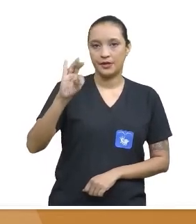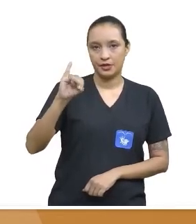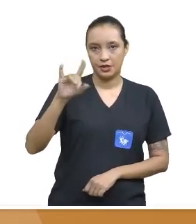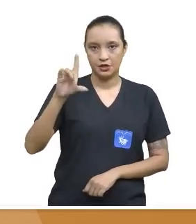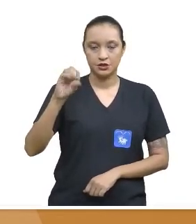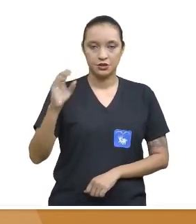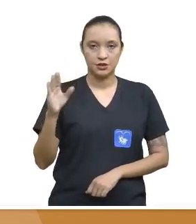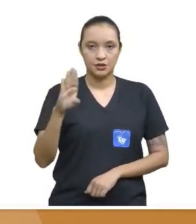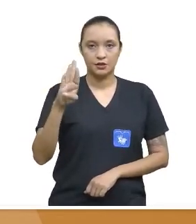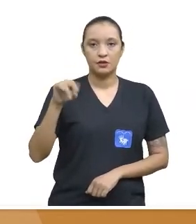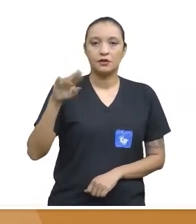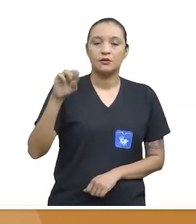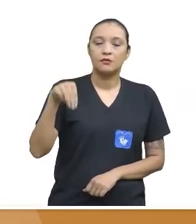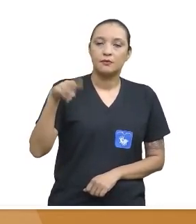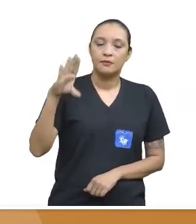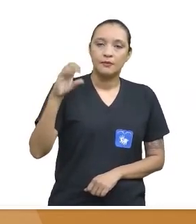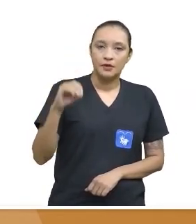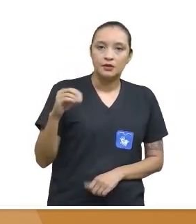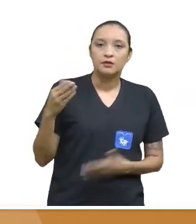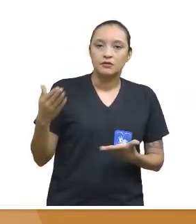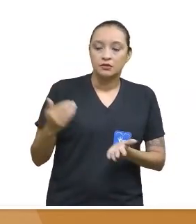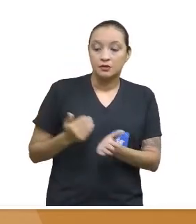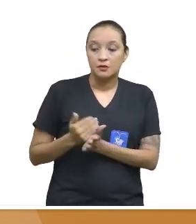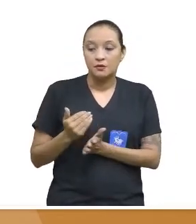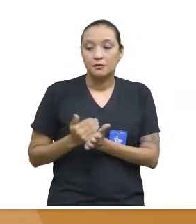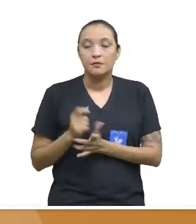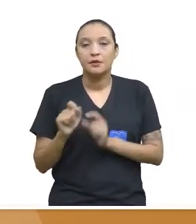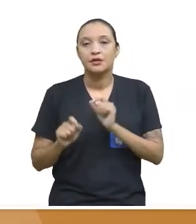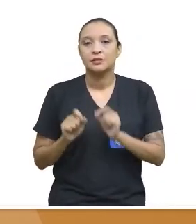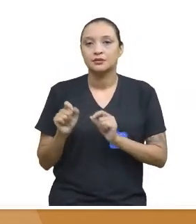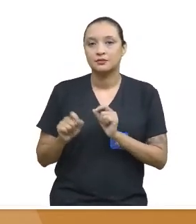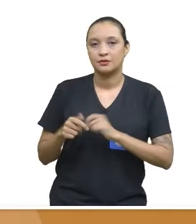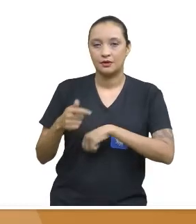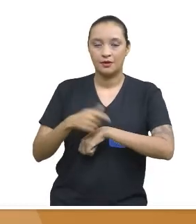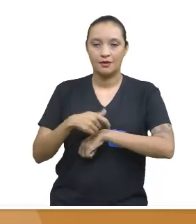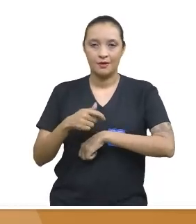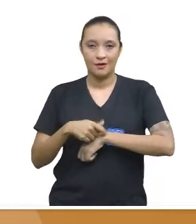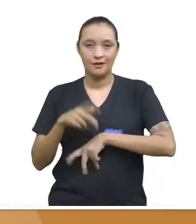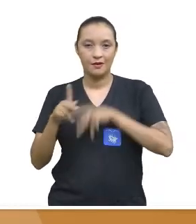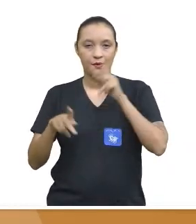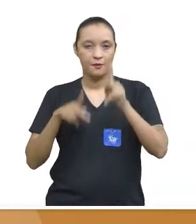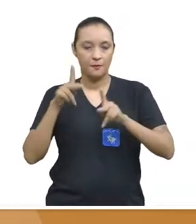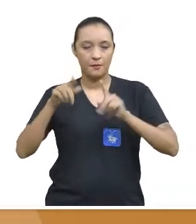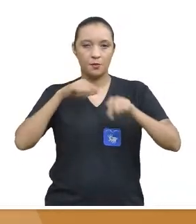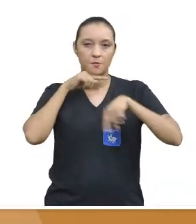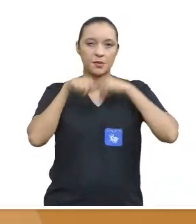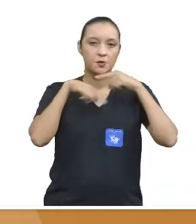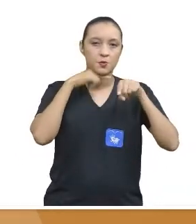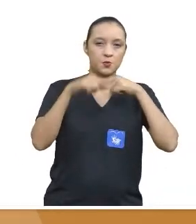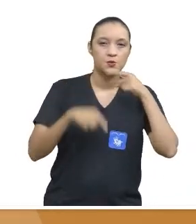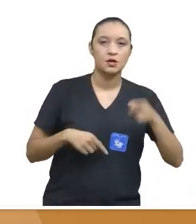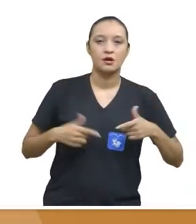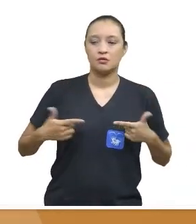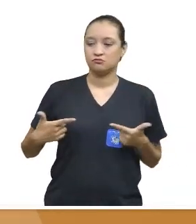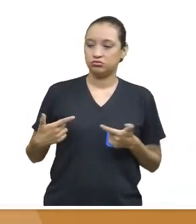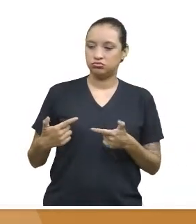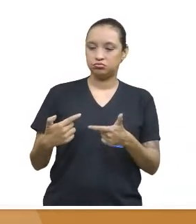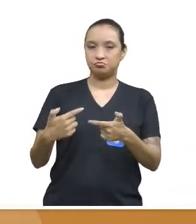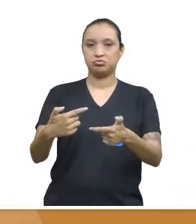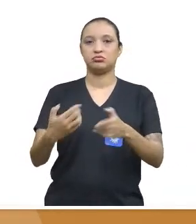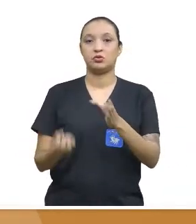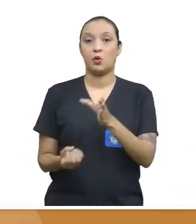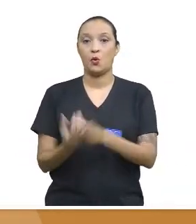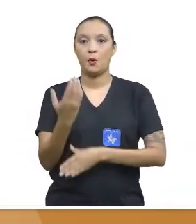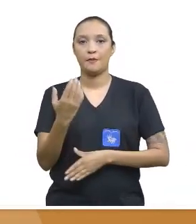final, já muito linha dura, começam ali aqueles momentos que a população vai começar a questionar, as guerrilhas vão começar a surgir no